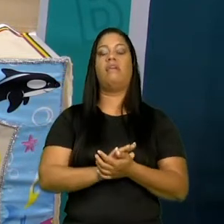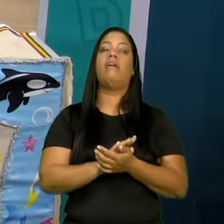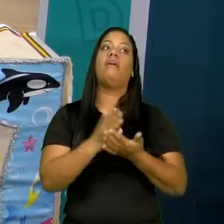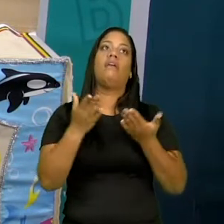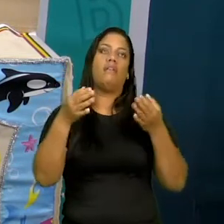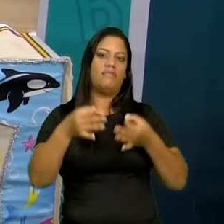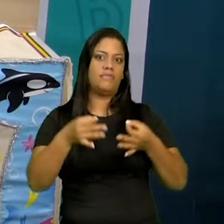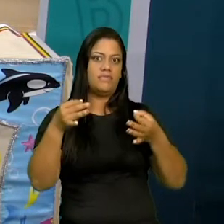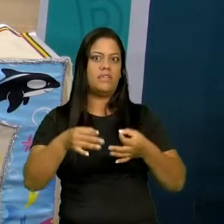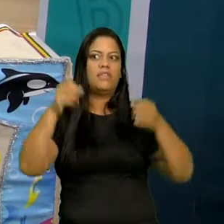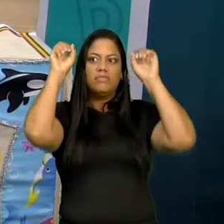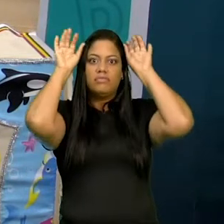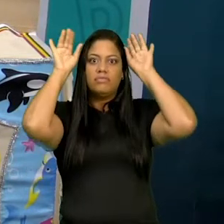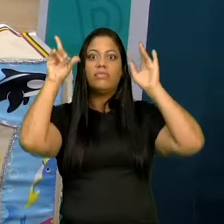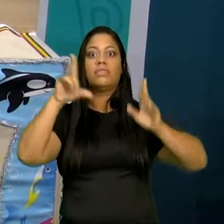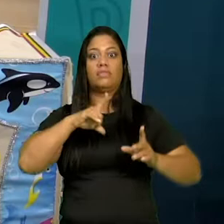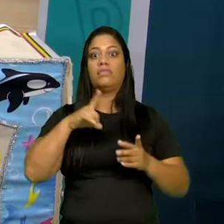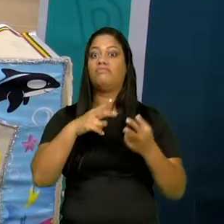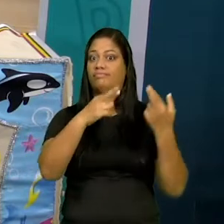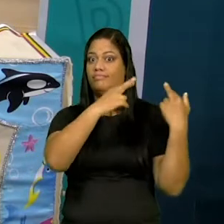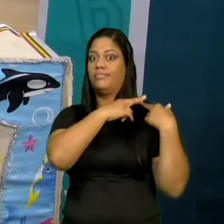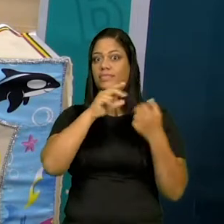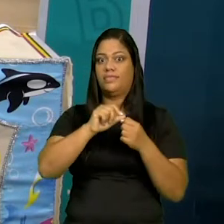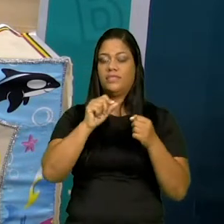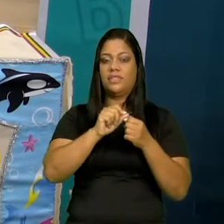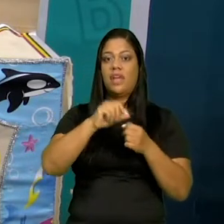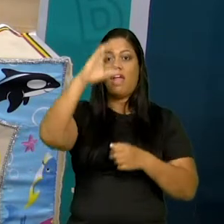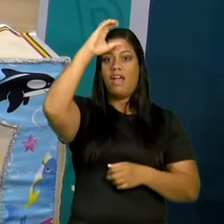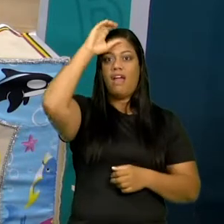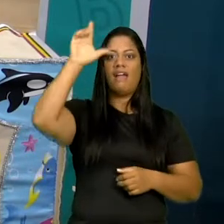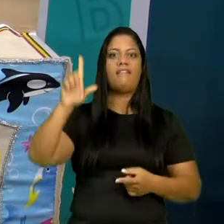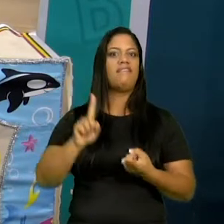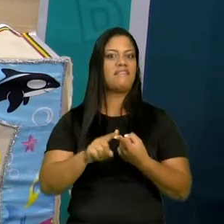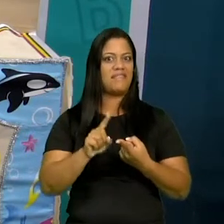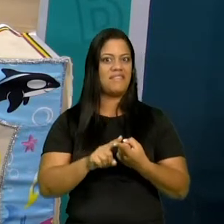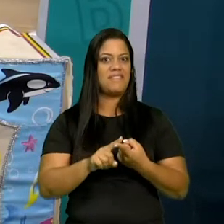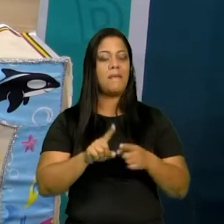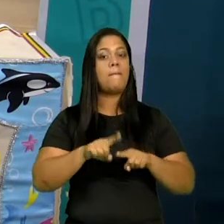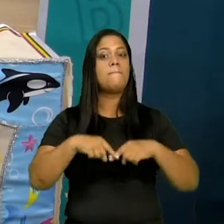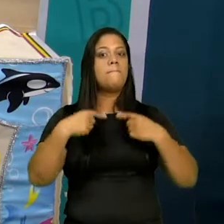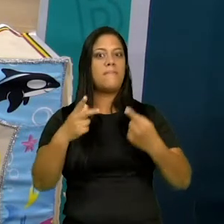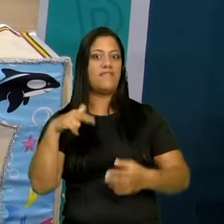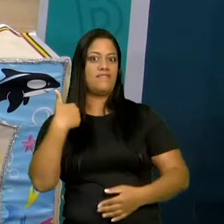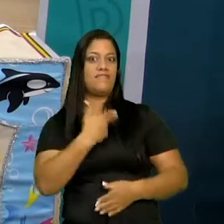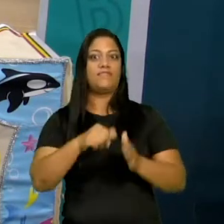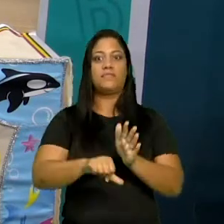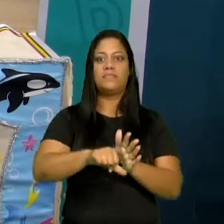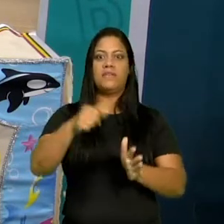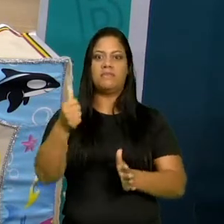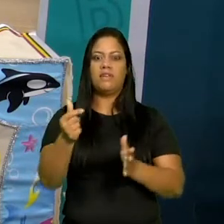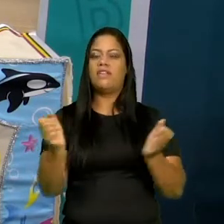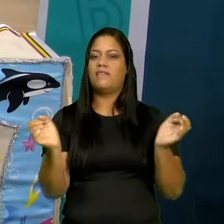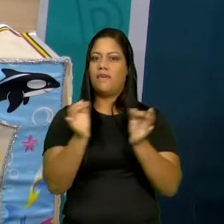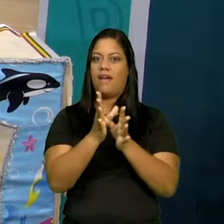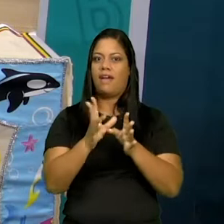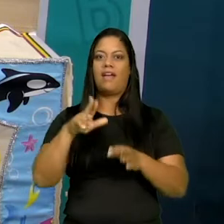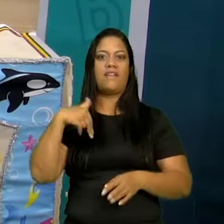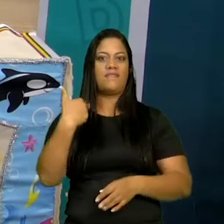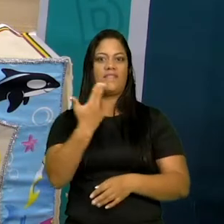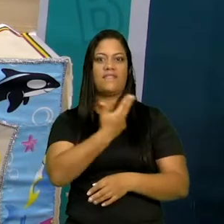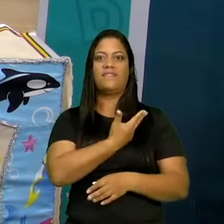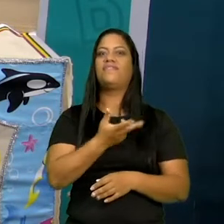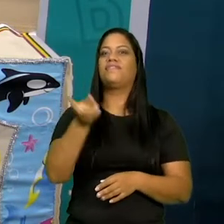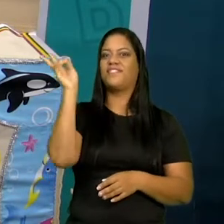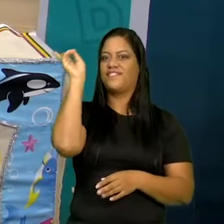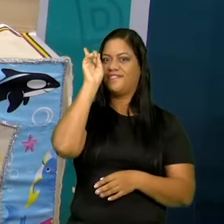criança, a leiturinha tem um compromisso, tá? Tia Lê também tem, mas a gente primeiro acaba a nossa história, né,